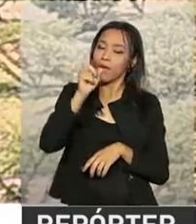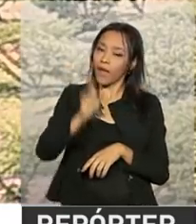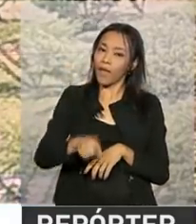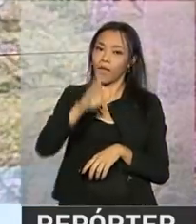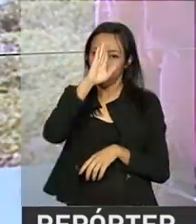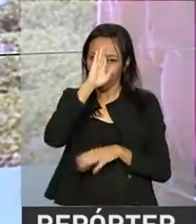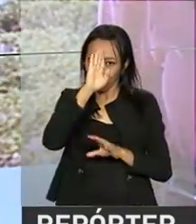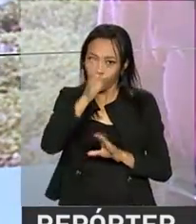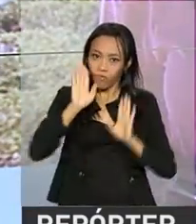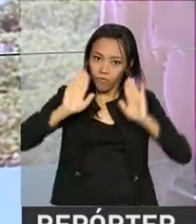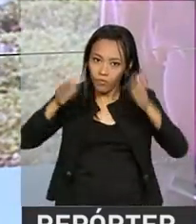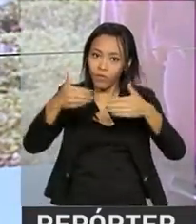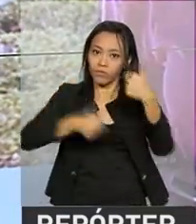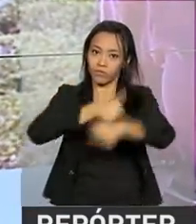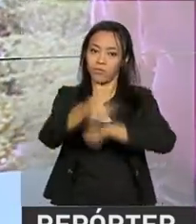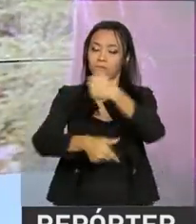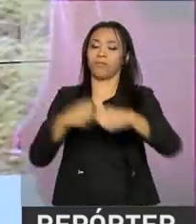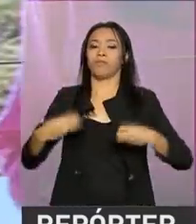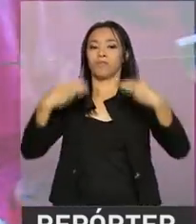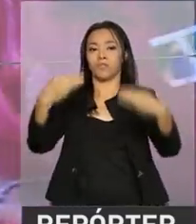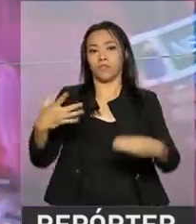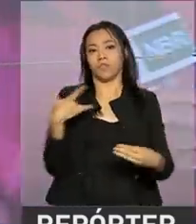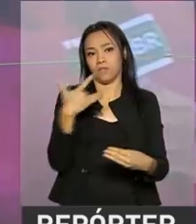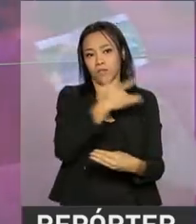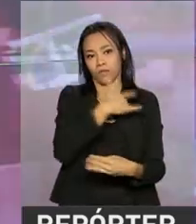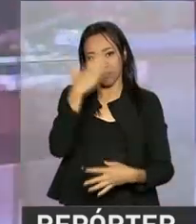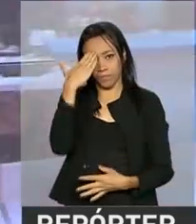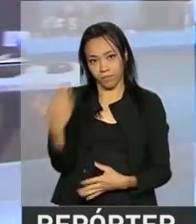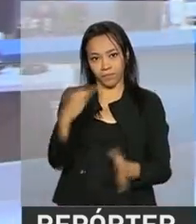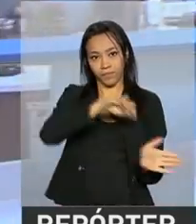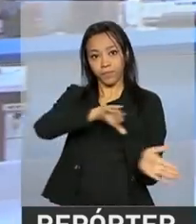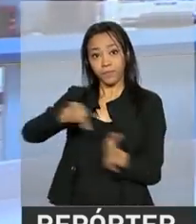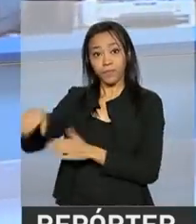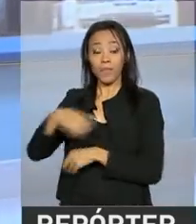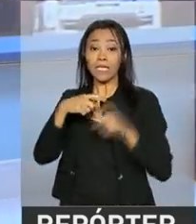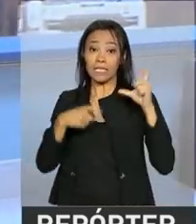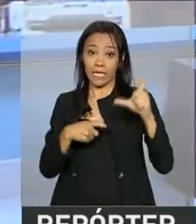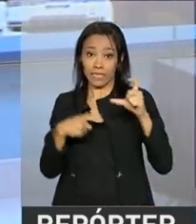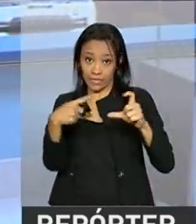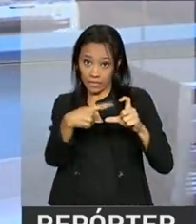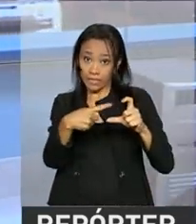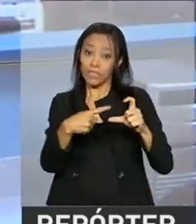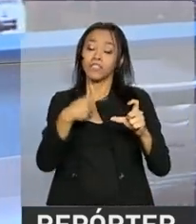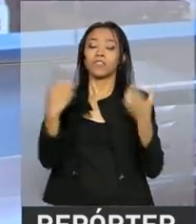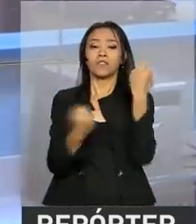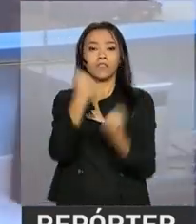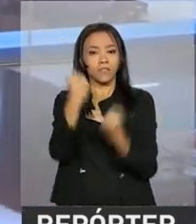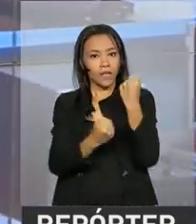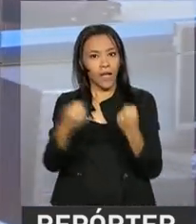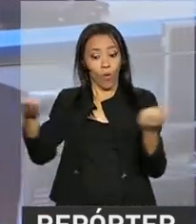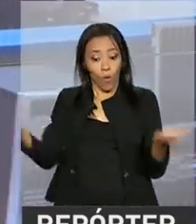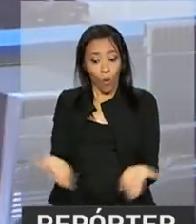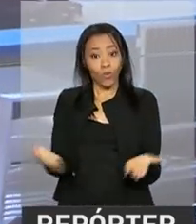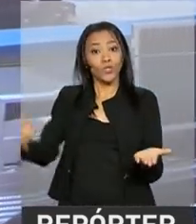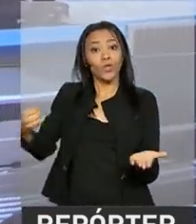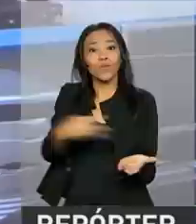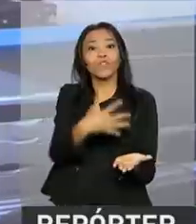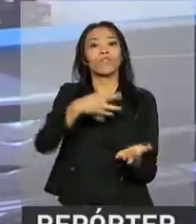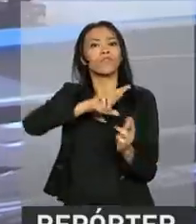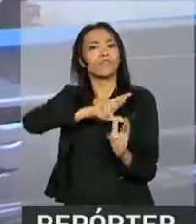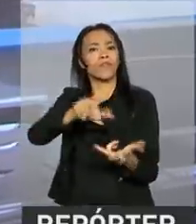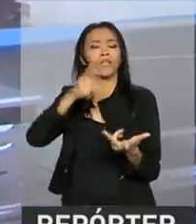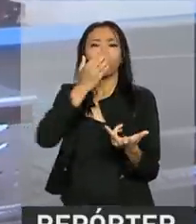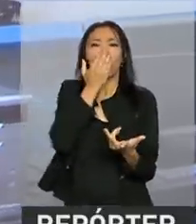você. Obrigada, Thaísa. E as carteiras de habilitação emitidas a partir de hoje vão ter novas cores e itens